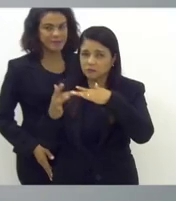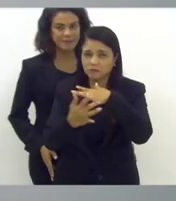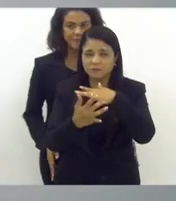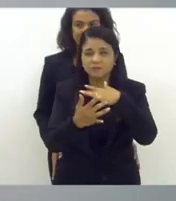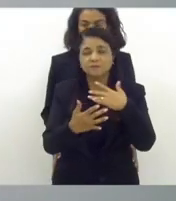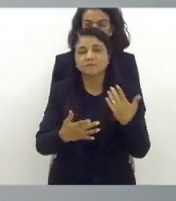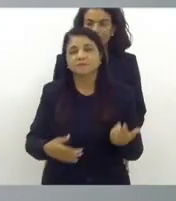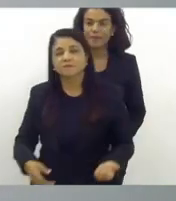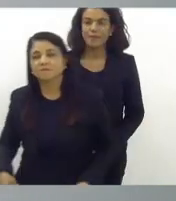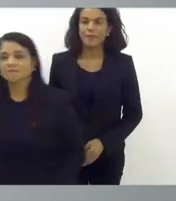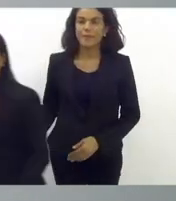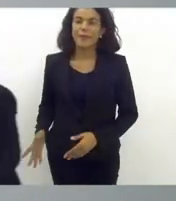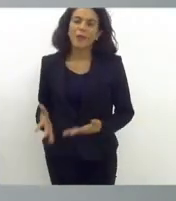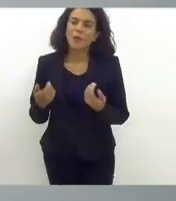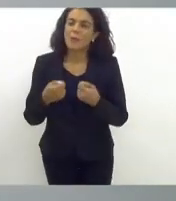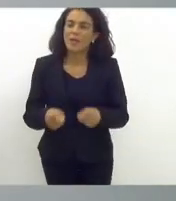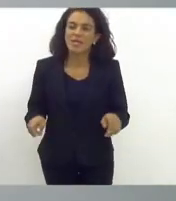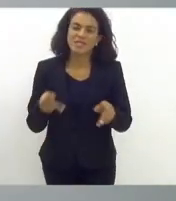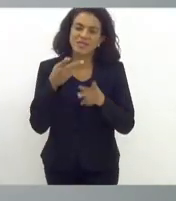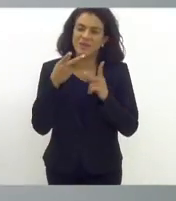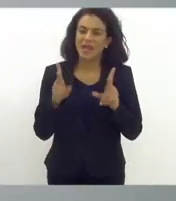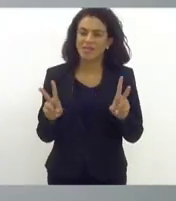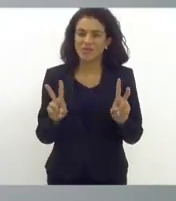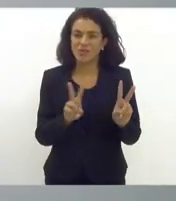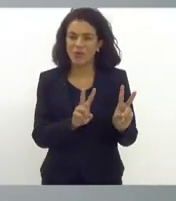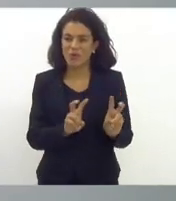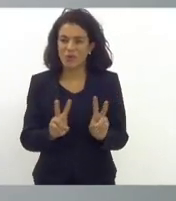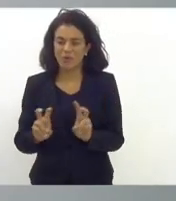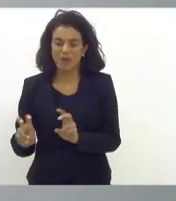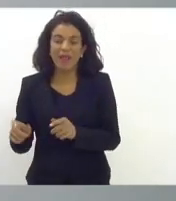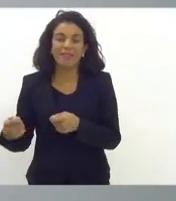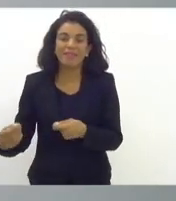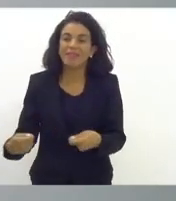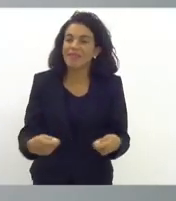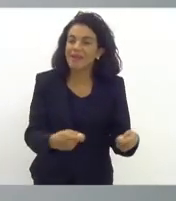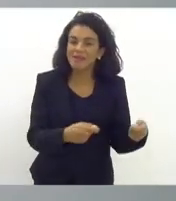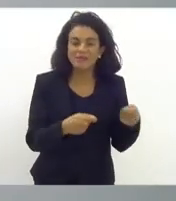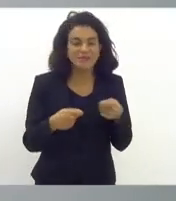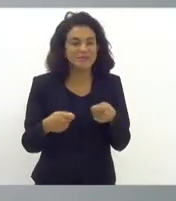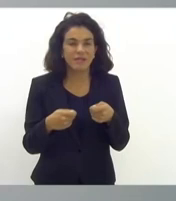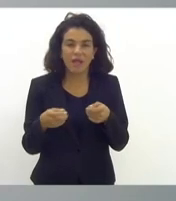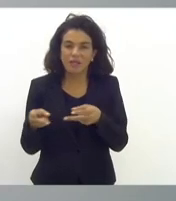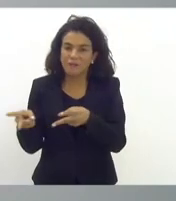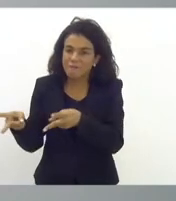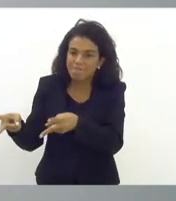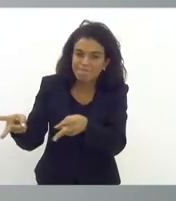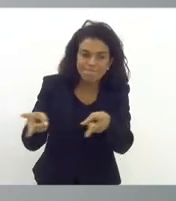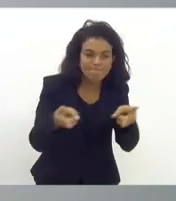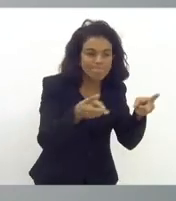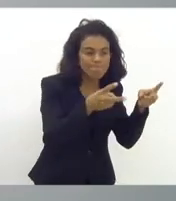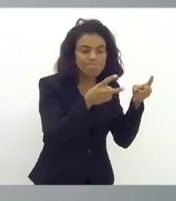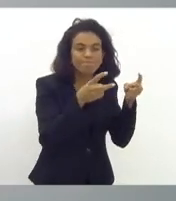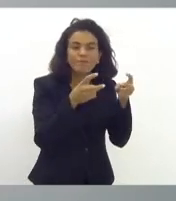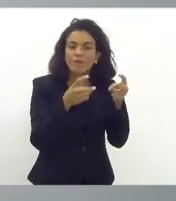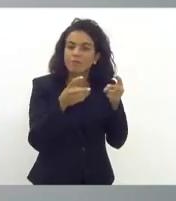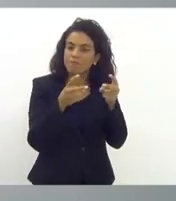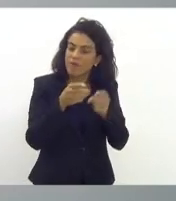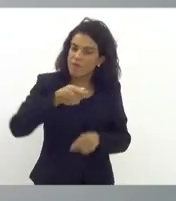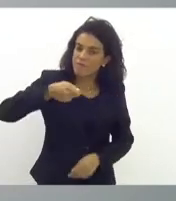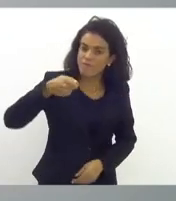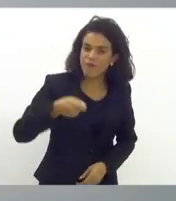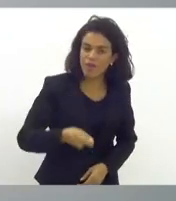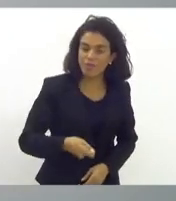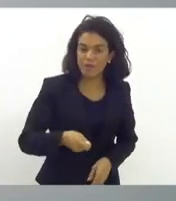então eu nem preciso entrar nesse mérito sobre a necessidade de nós temos um olhar bem firme